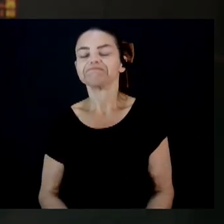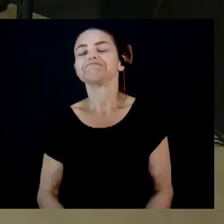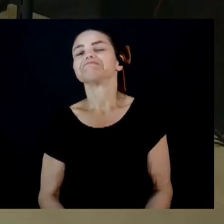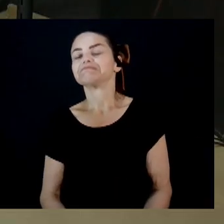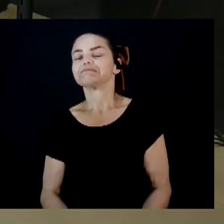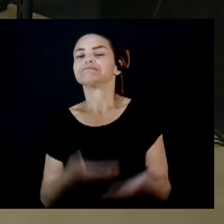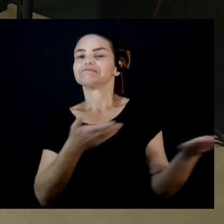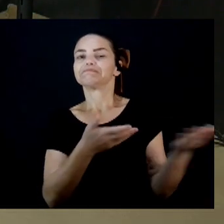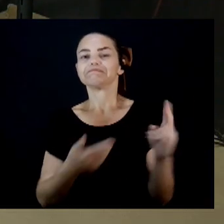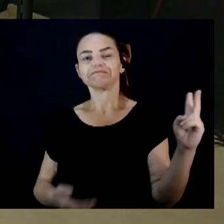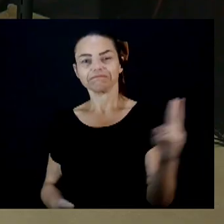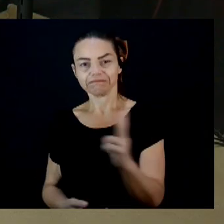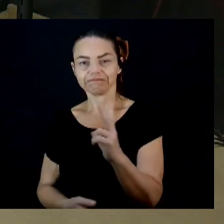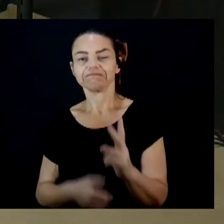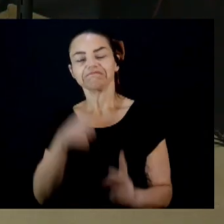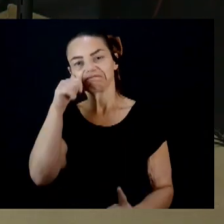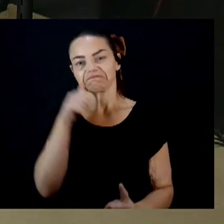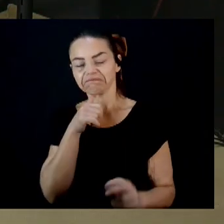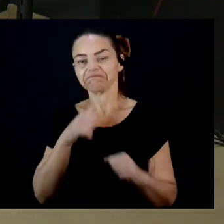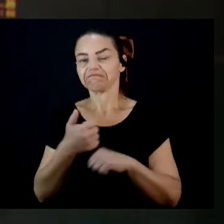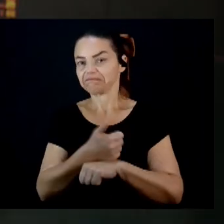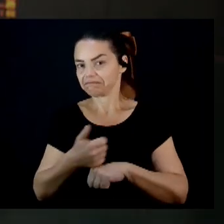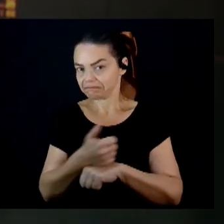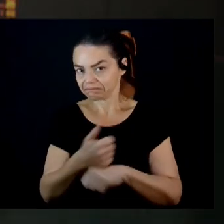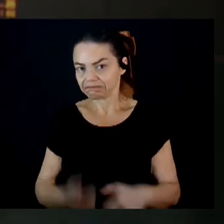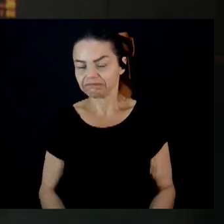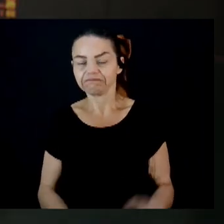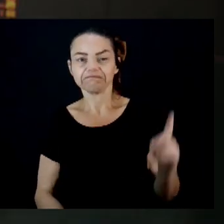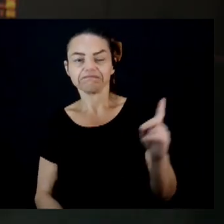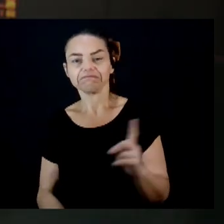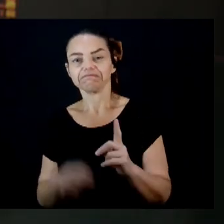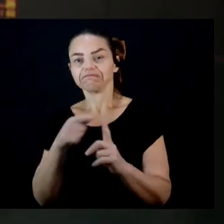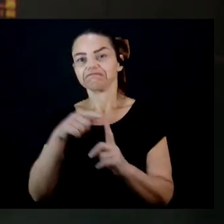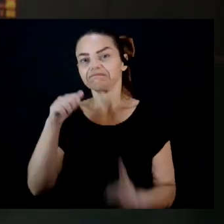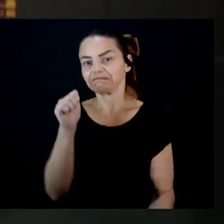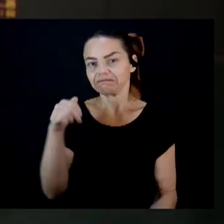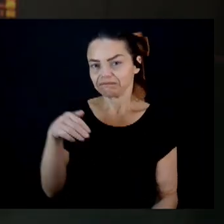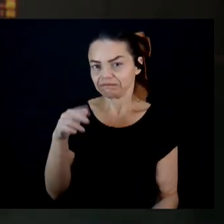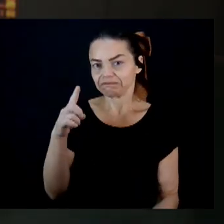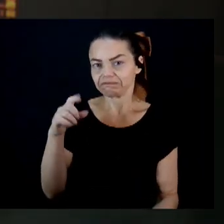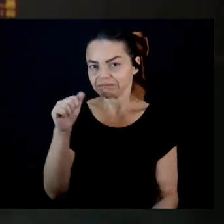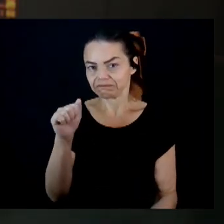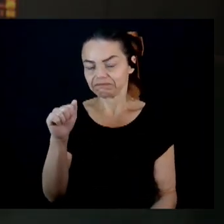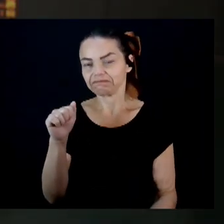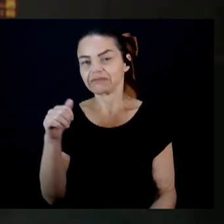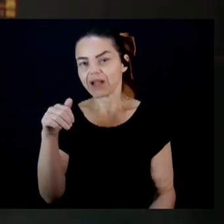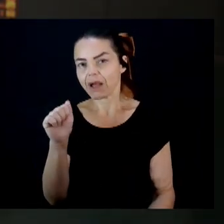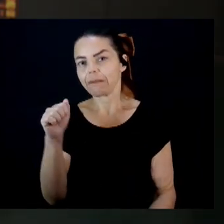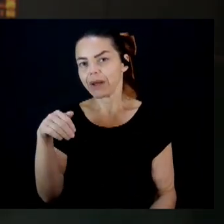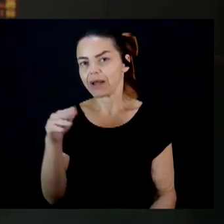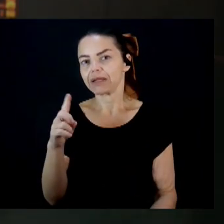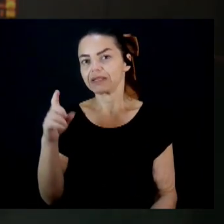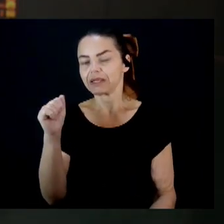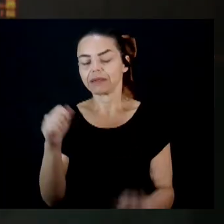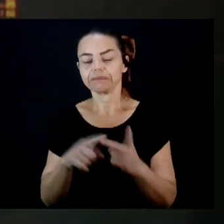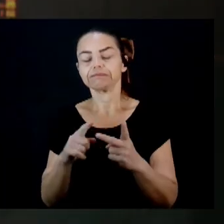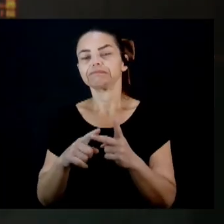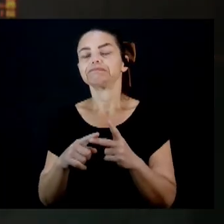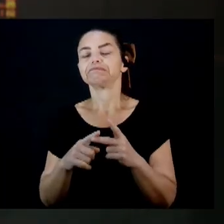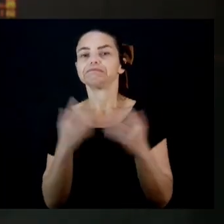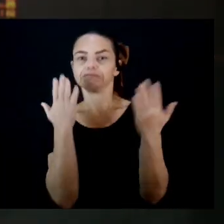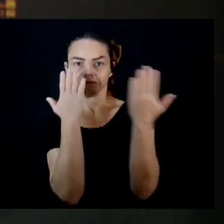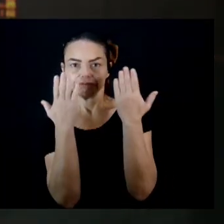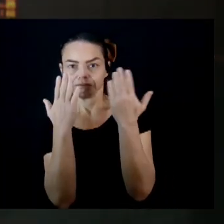2 especialistas. Ao meu lado, a Amanda Cita, que é psicóloga, pós-graduada em sexologia